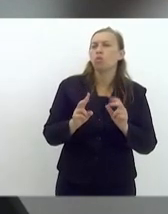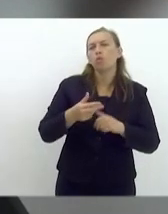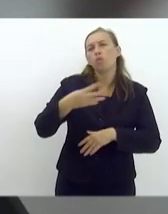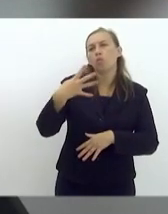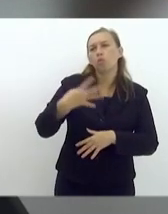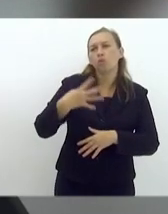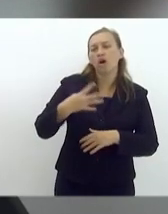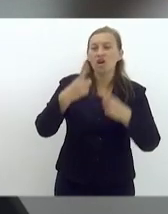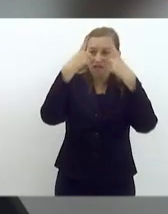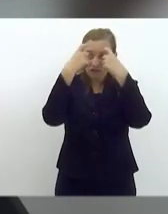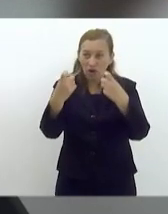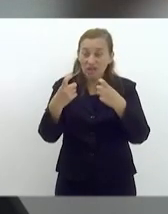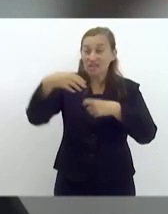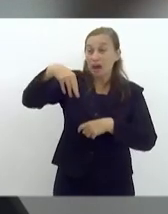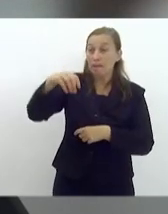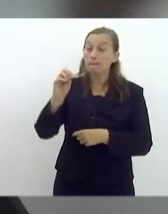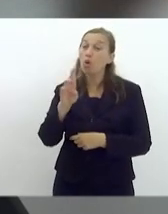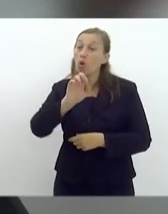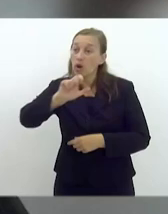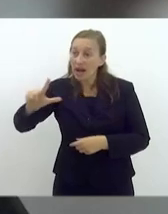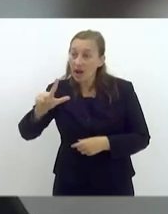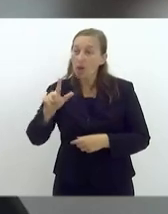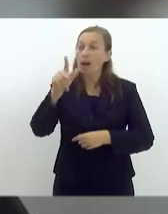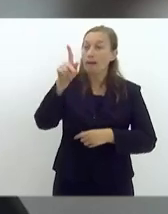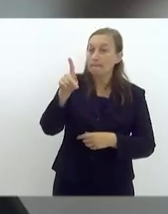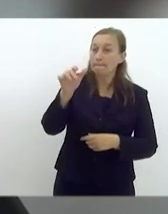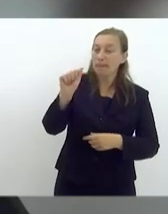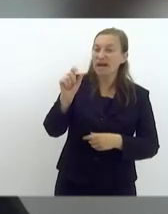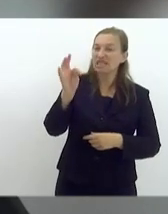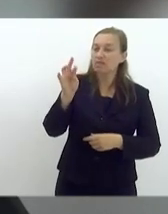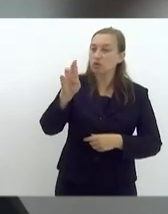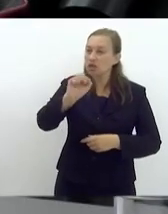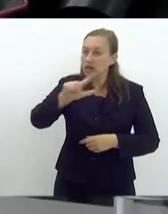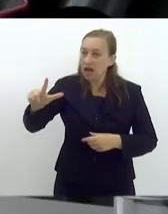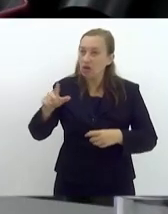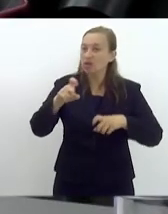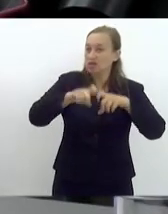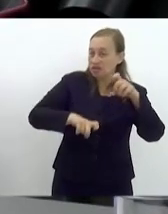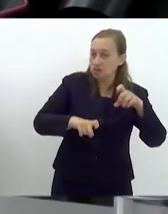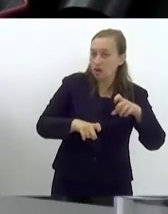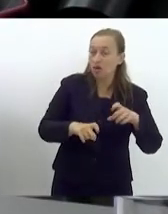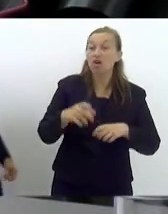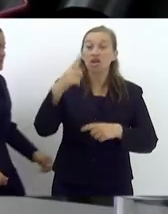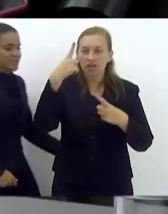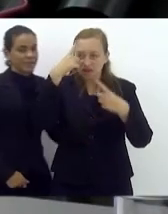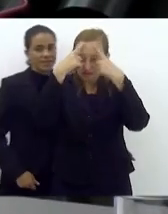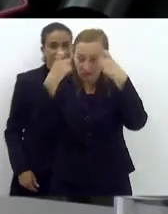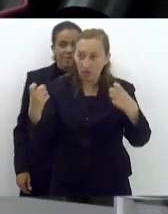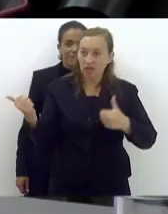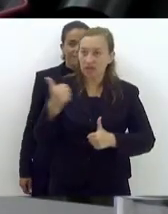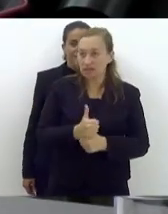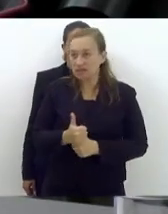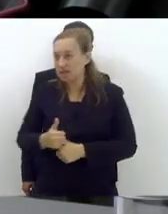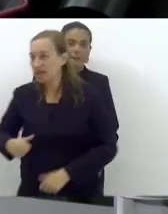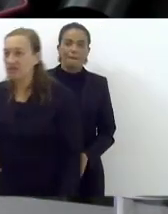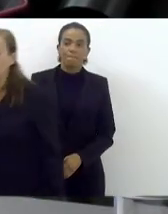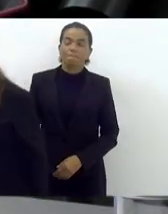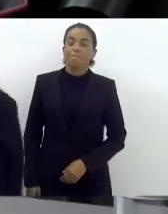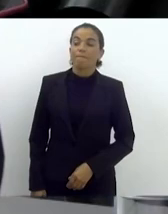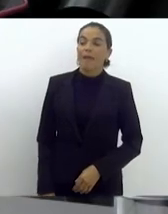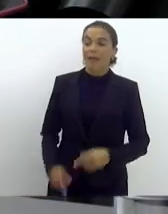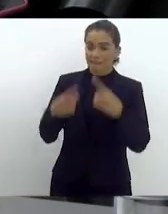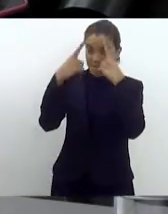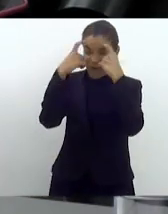violência moral violência patrimonial violência sexual e a violência eleitoral e